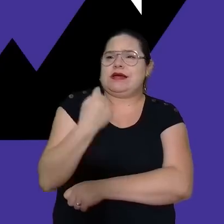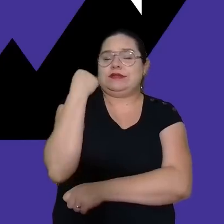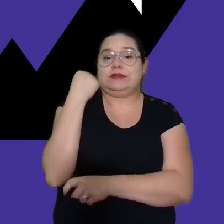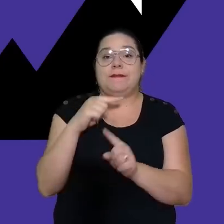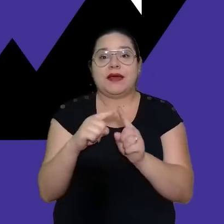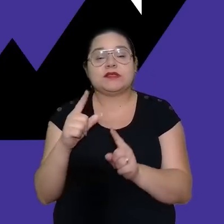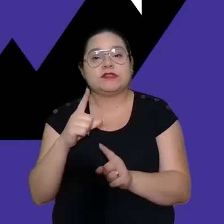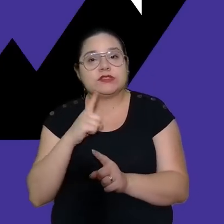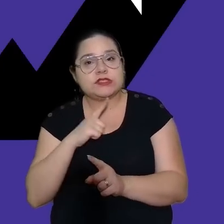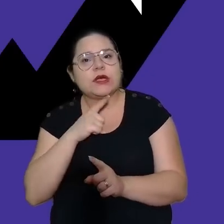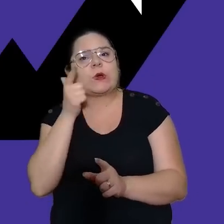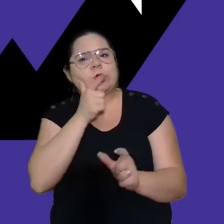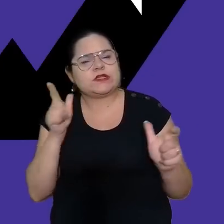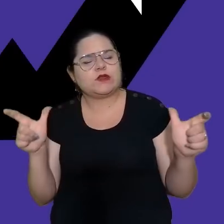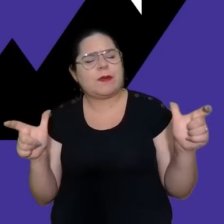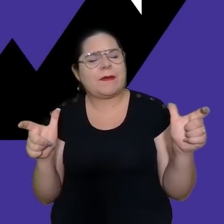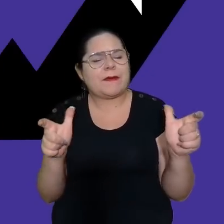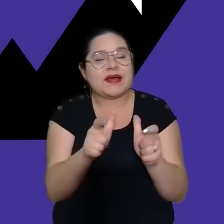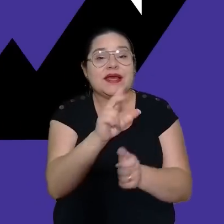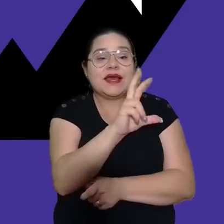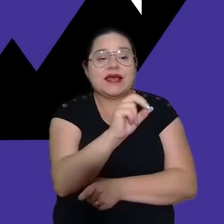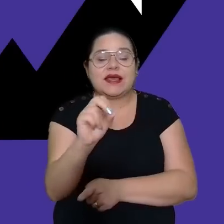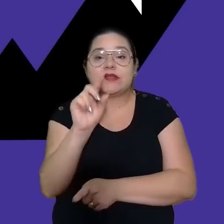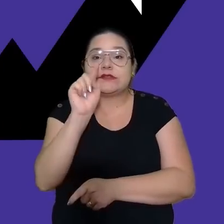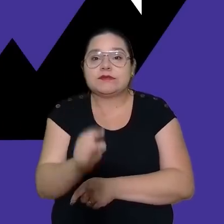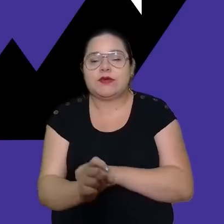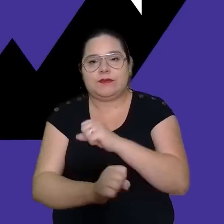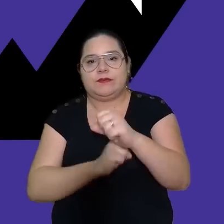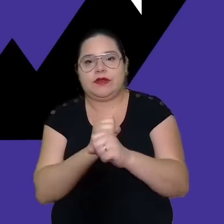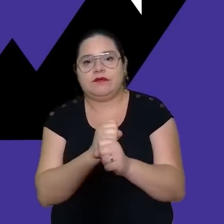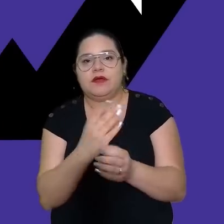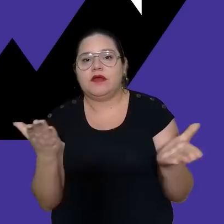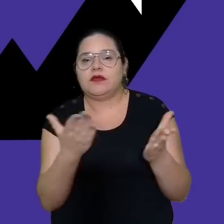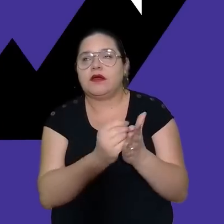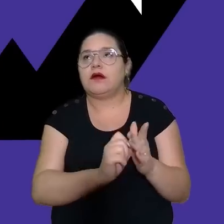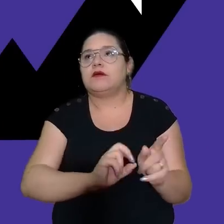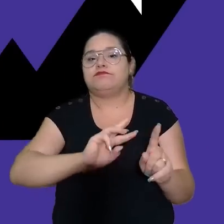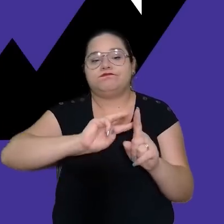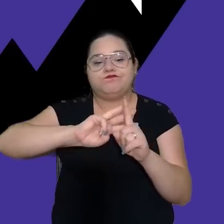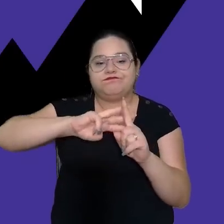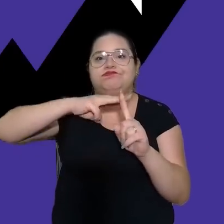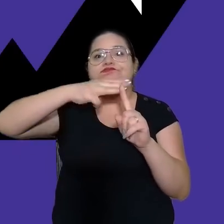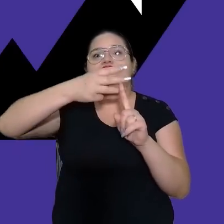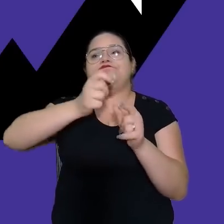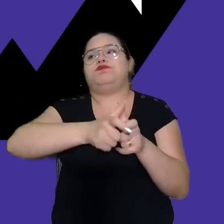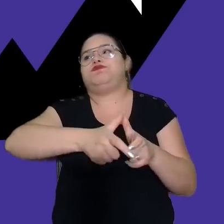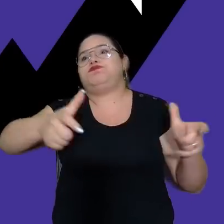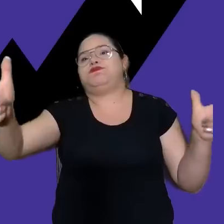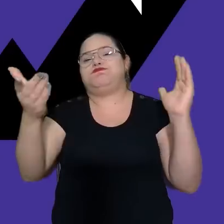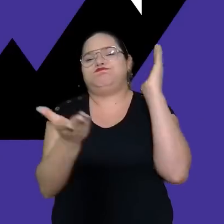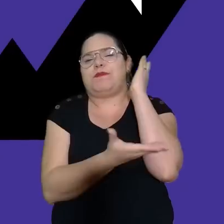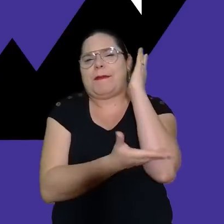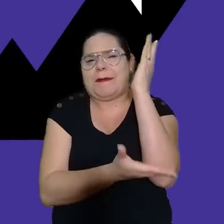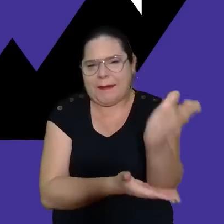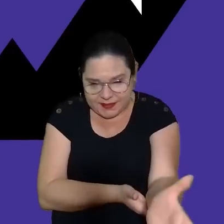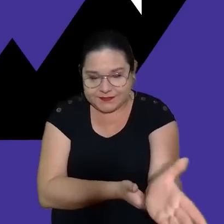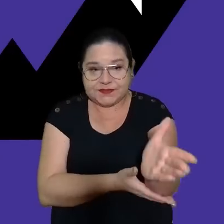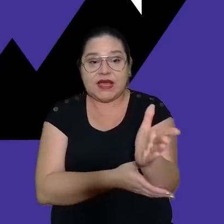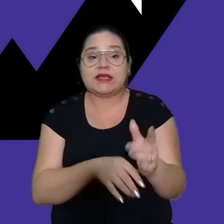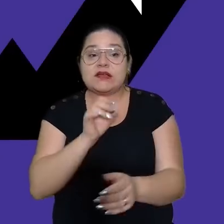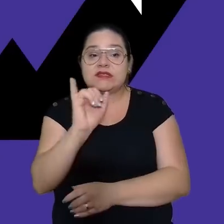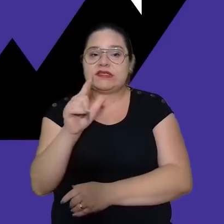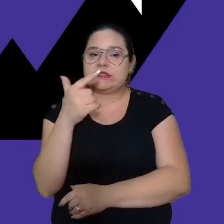conseguido reduzir para 500 mil por ano e agora voltou a subir, né? Então, se não tiver uma ação concreta para reduzir